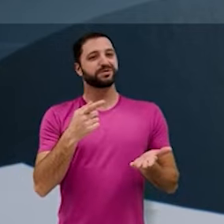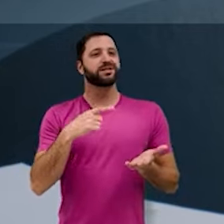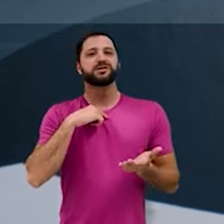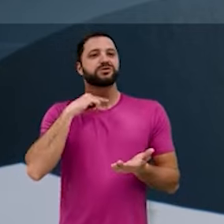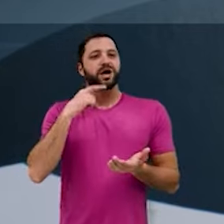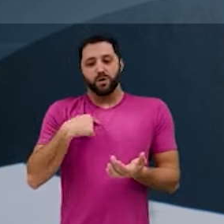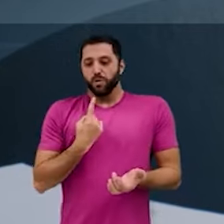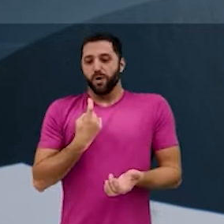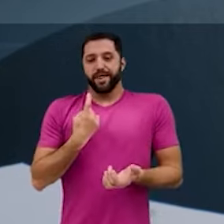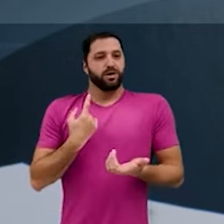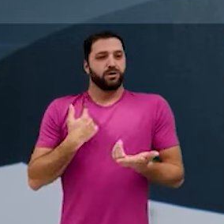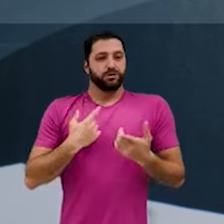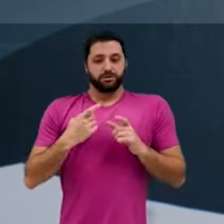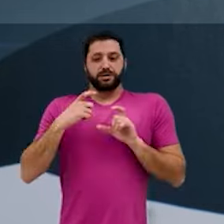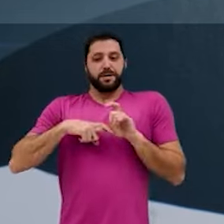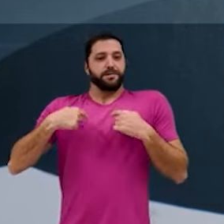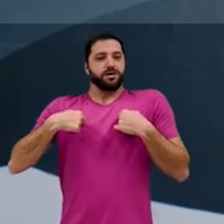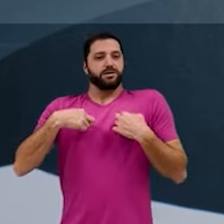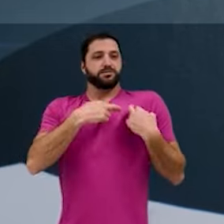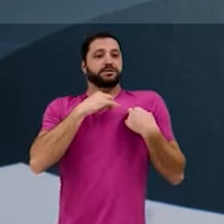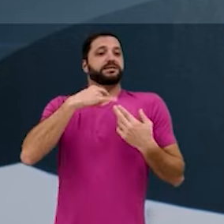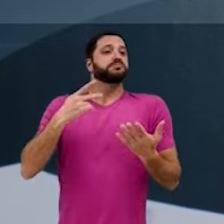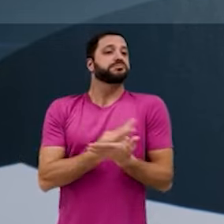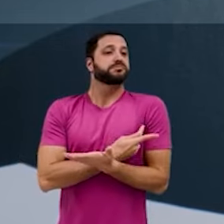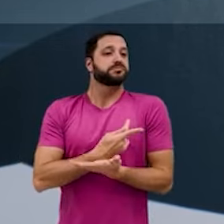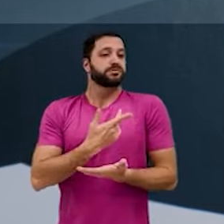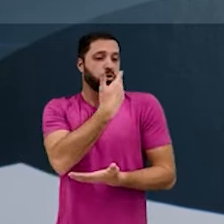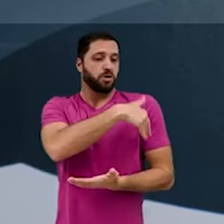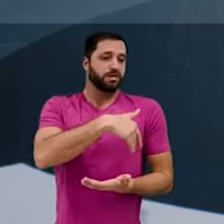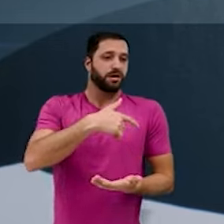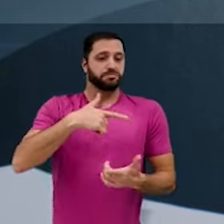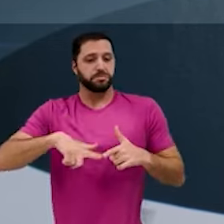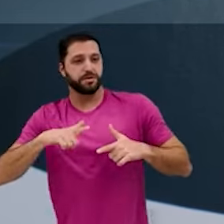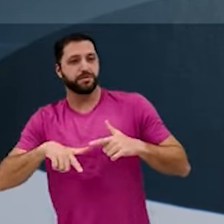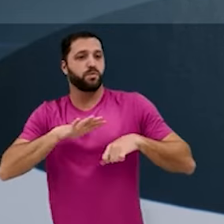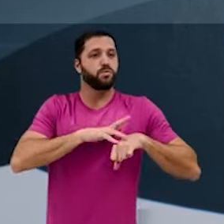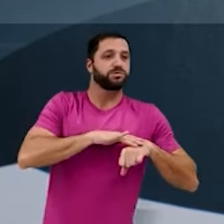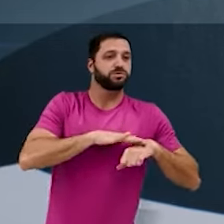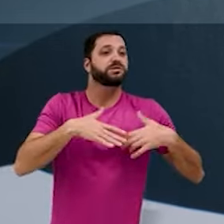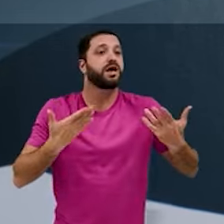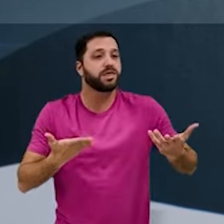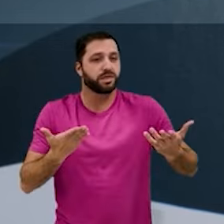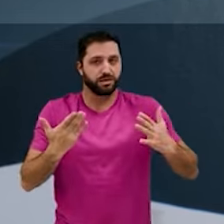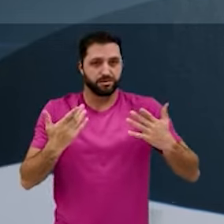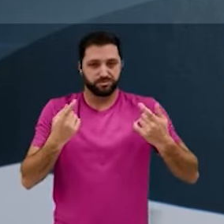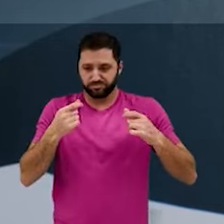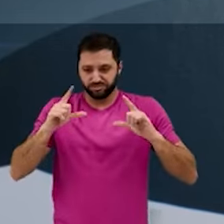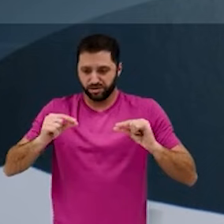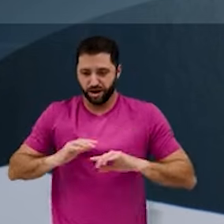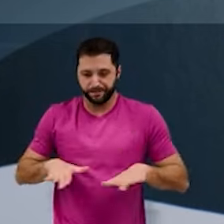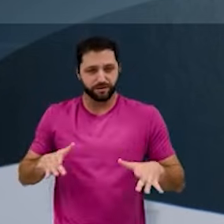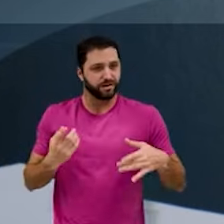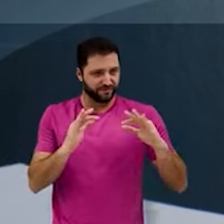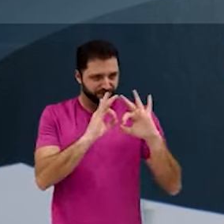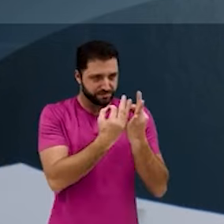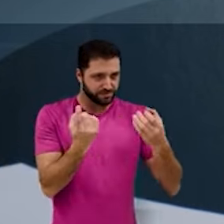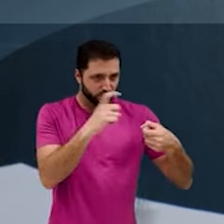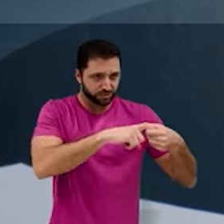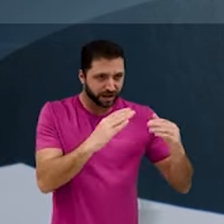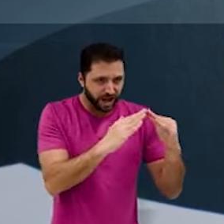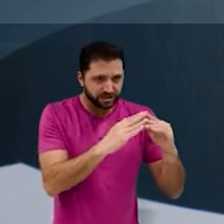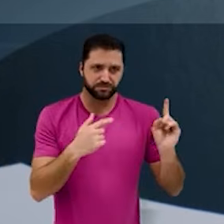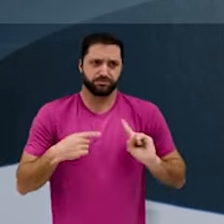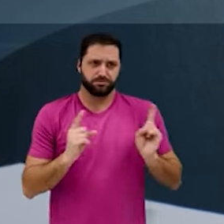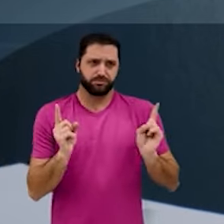Exato. Eu falei, não posso depender só de eu operar para ter o meu dinheiro. E se eu me machucar? Vou ter que voltar para casa do meu pai e da minha mãe de novo? Para aquela vida. Então, eu